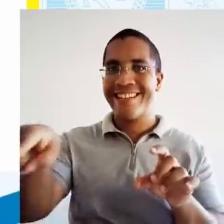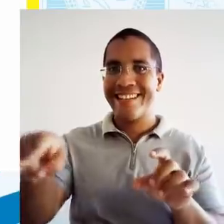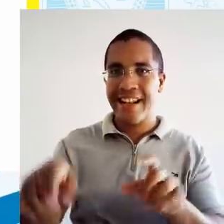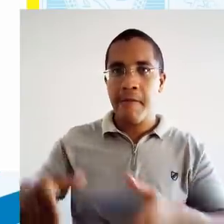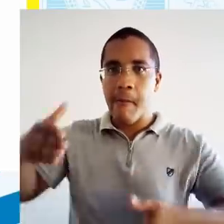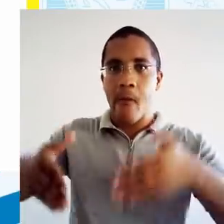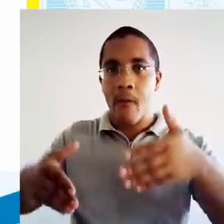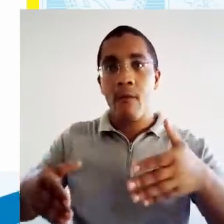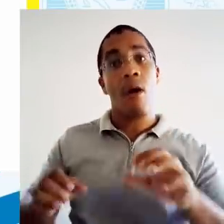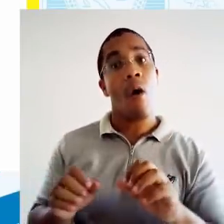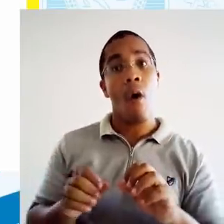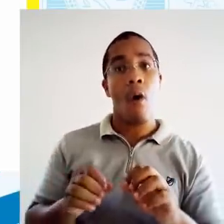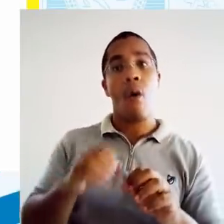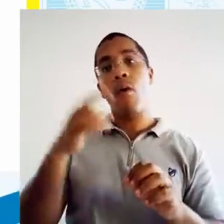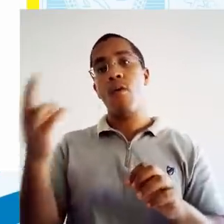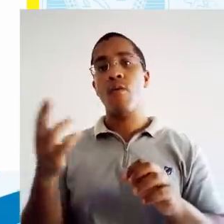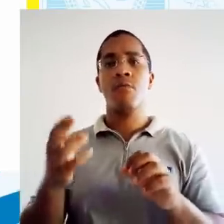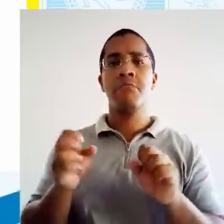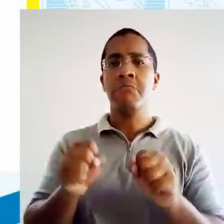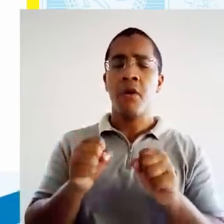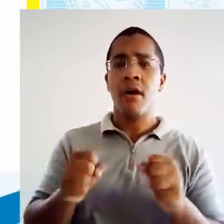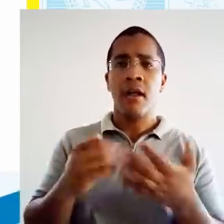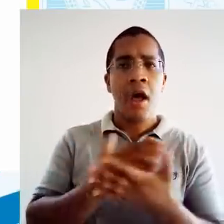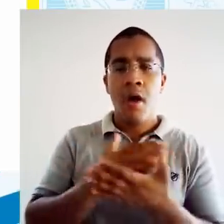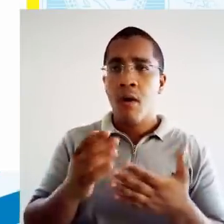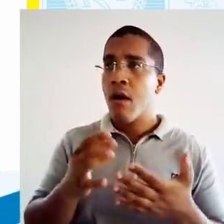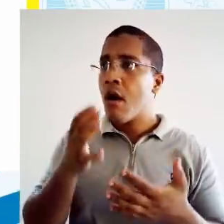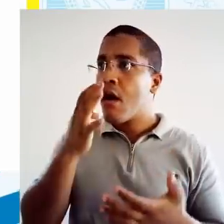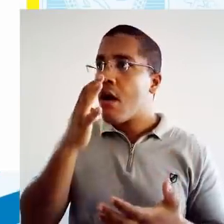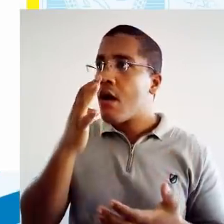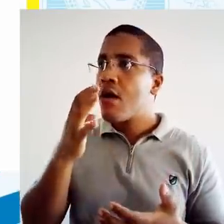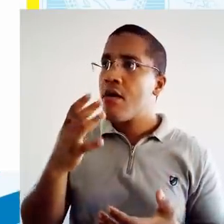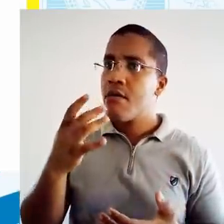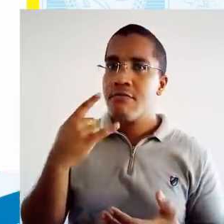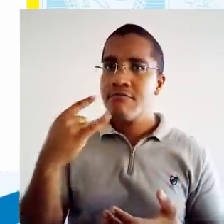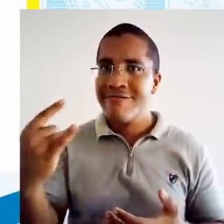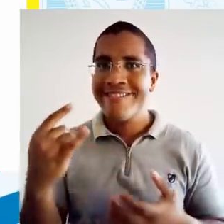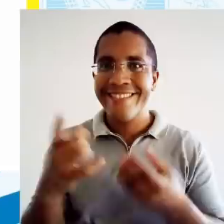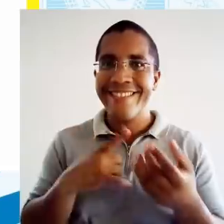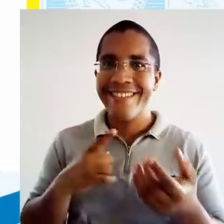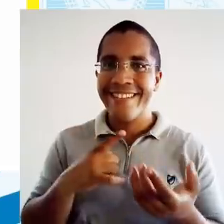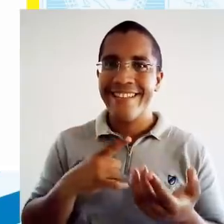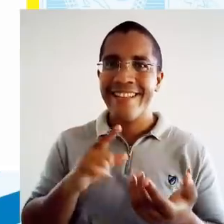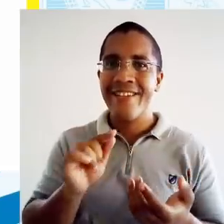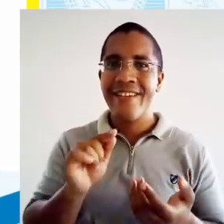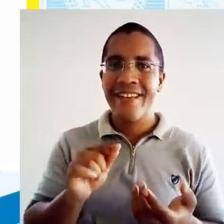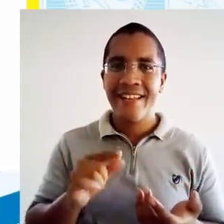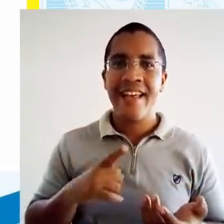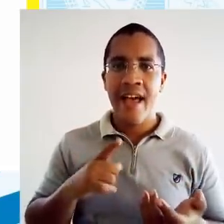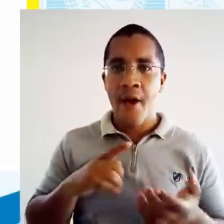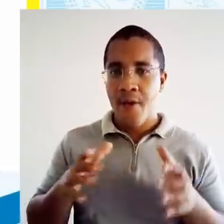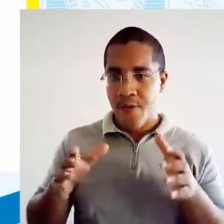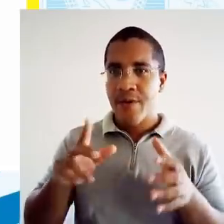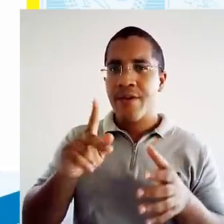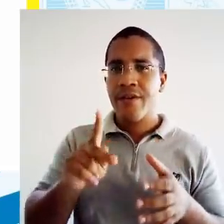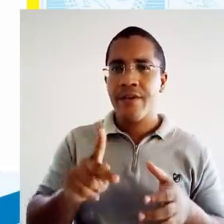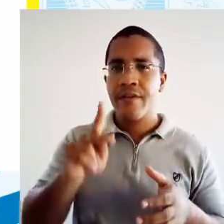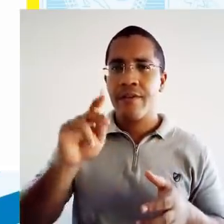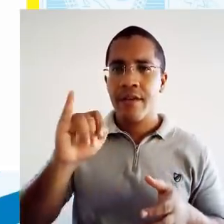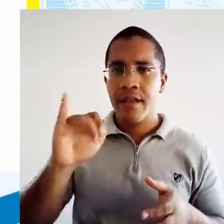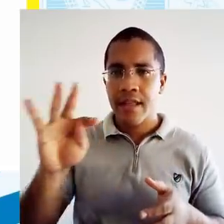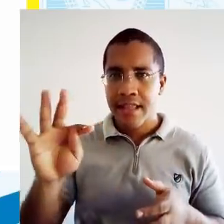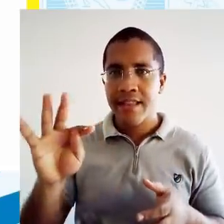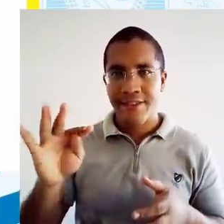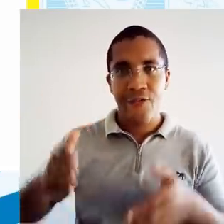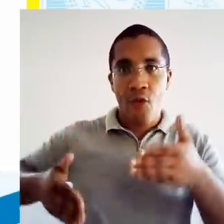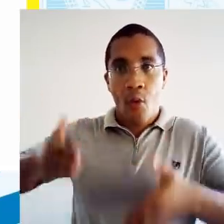utilizar um mecanismo que é chamativo, que neste caso é o kit educacional de